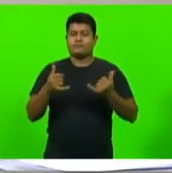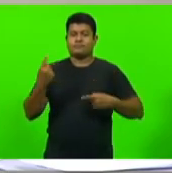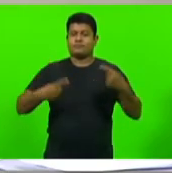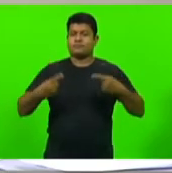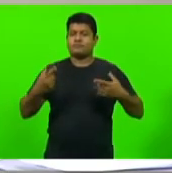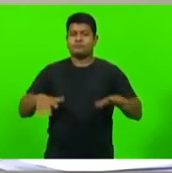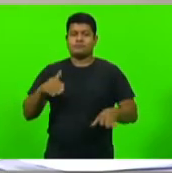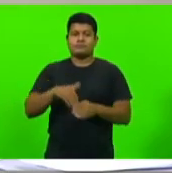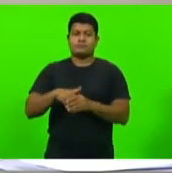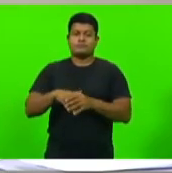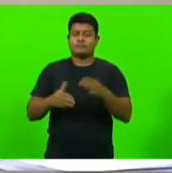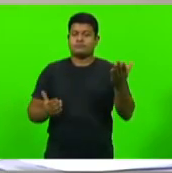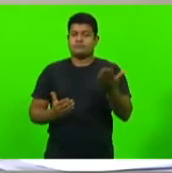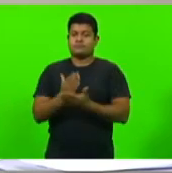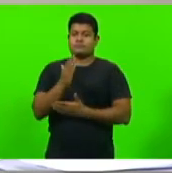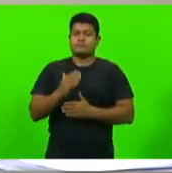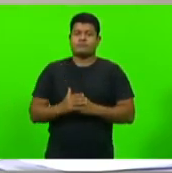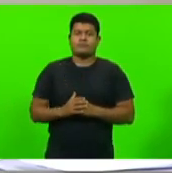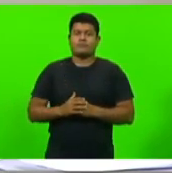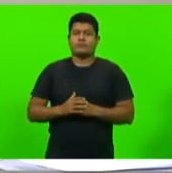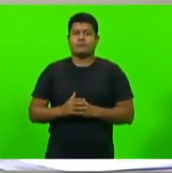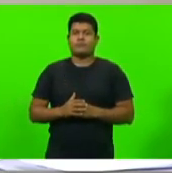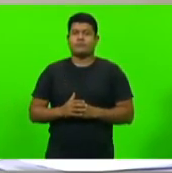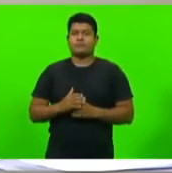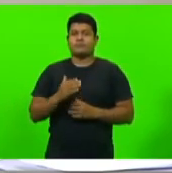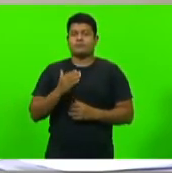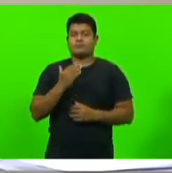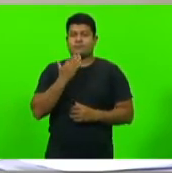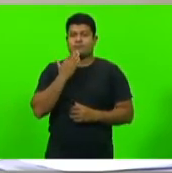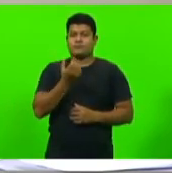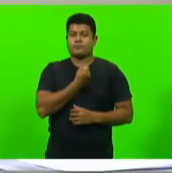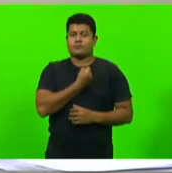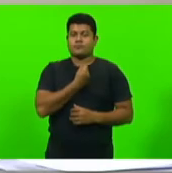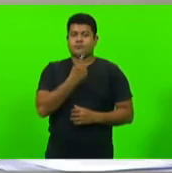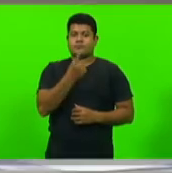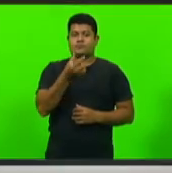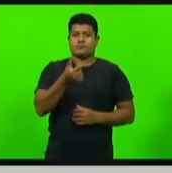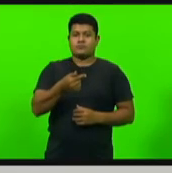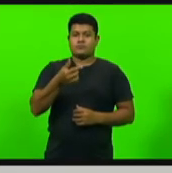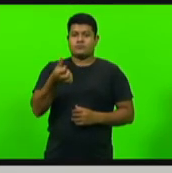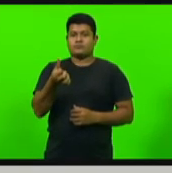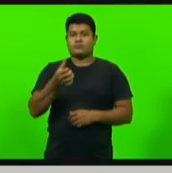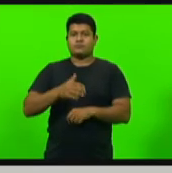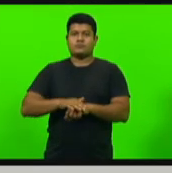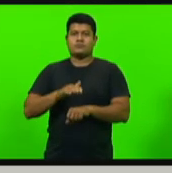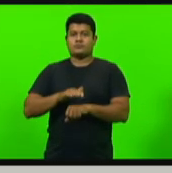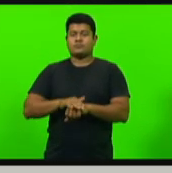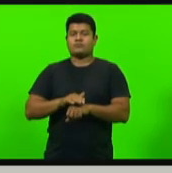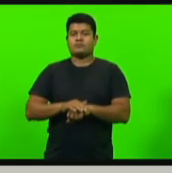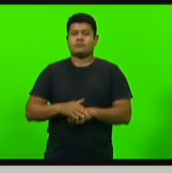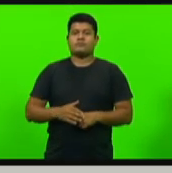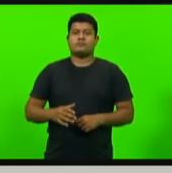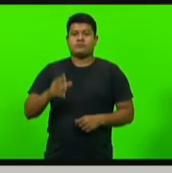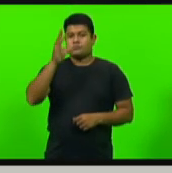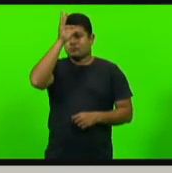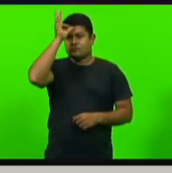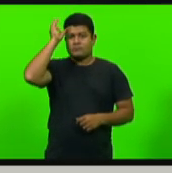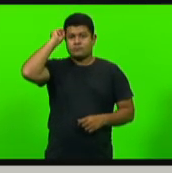votação, aprovado. Requerimento 176, autor deputada Luciane